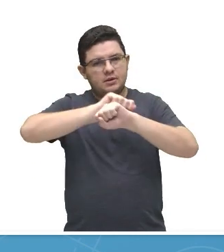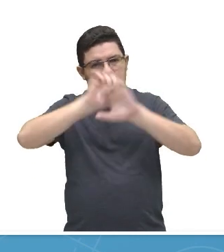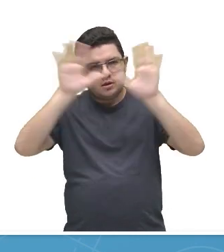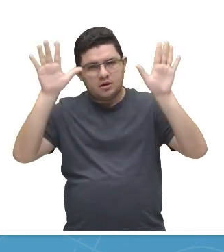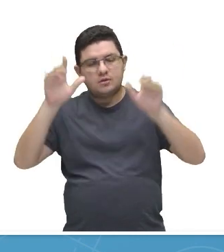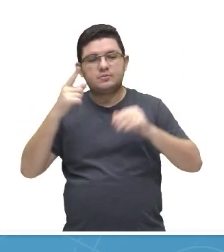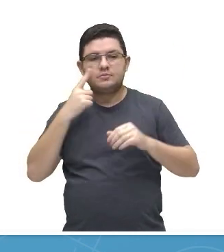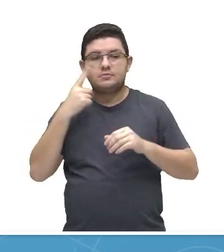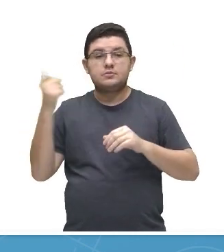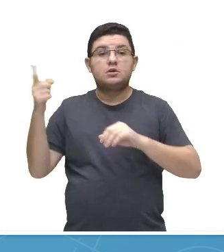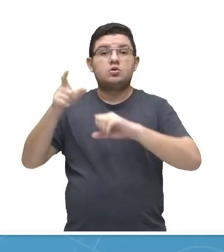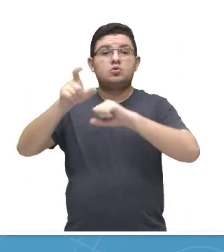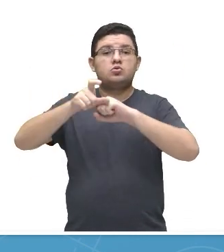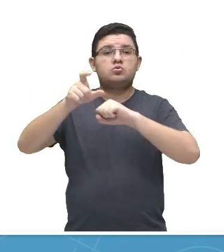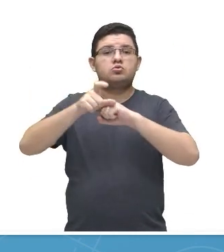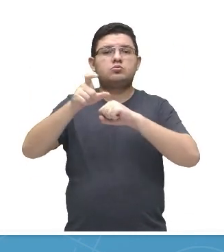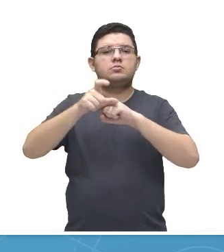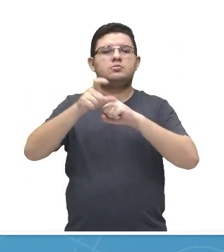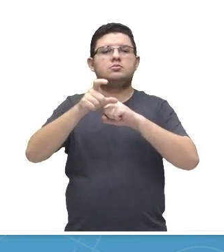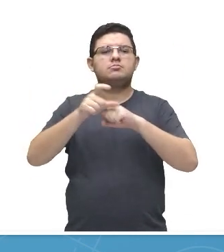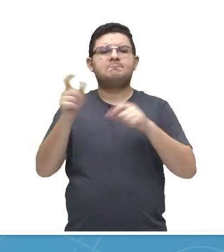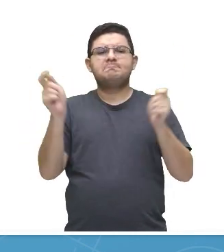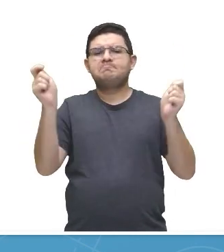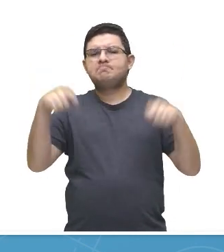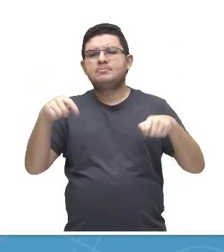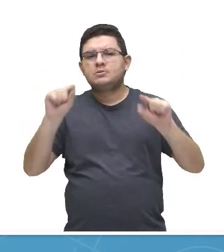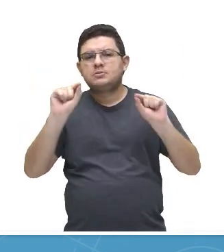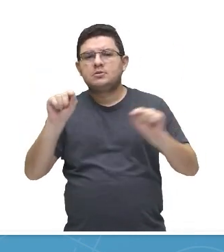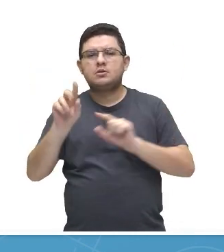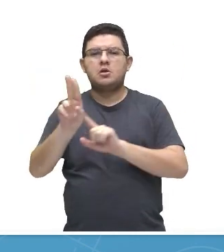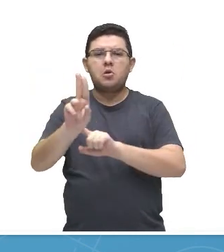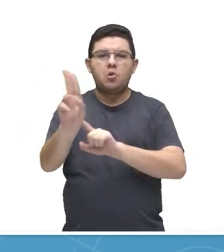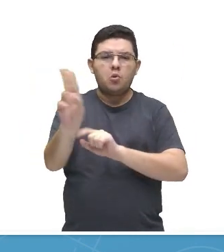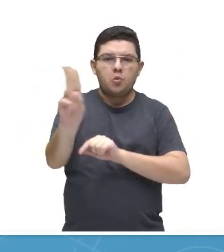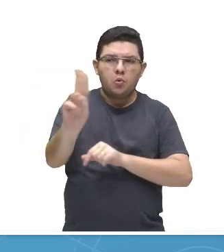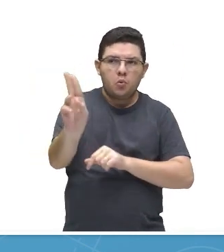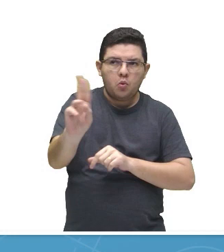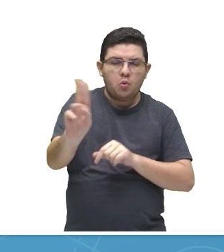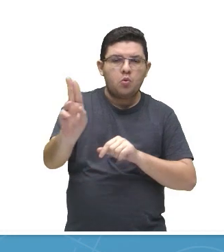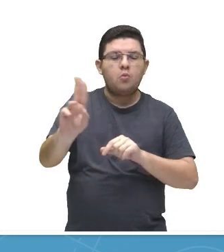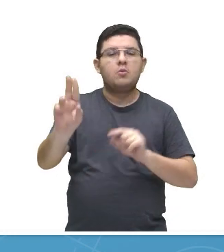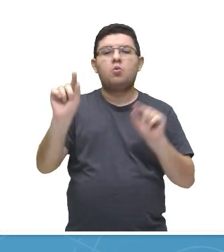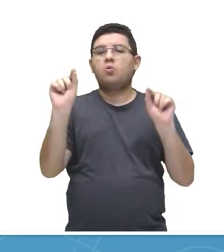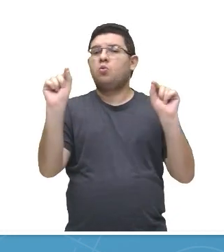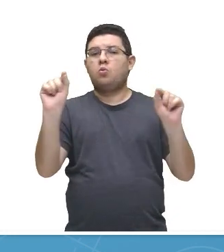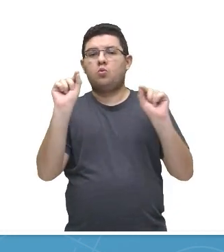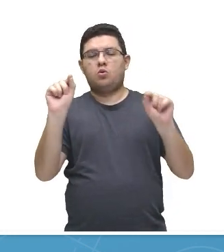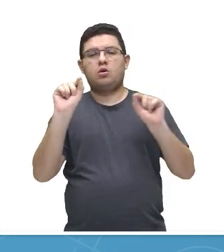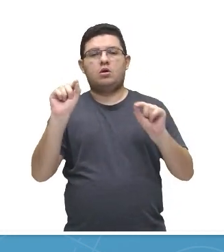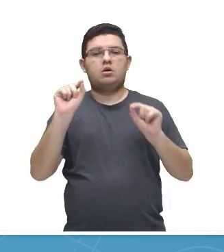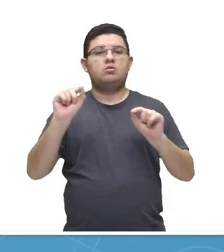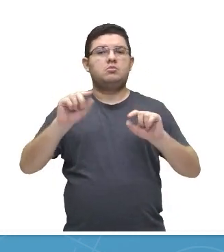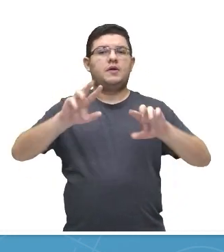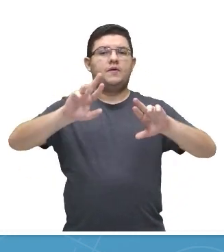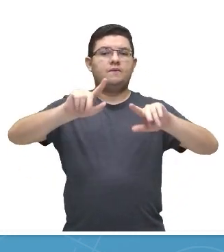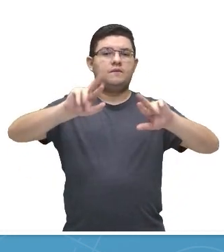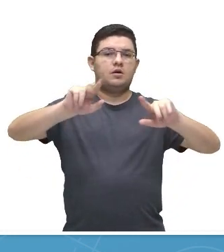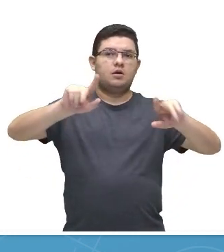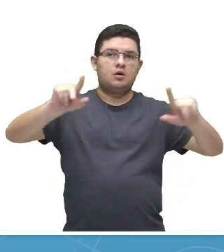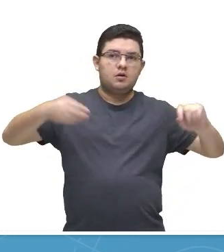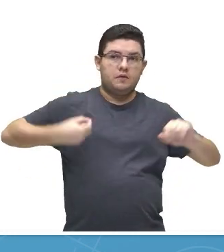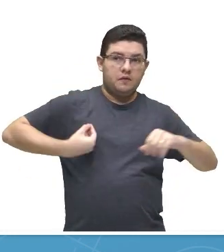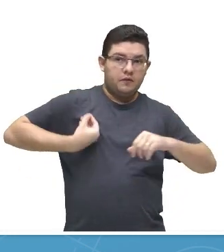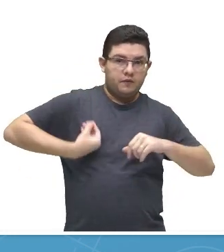de palavra que vai designar, que vai nomear os seres em geral.